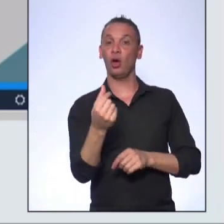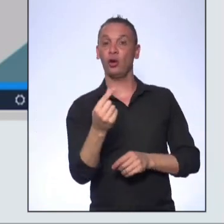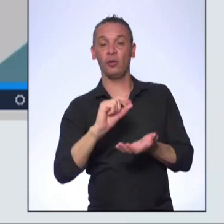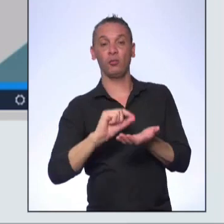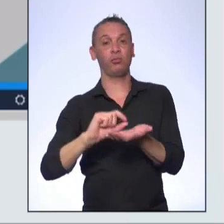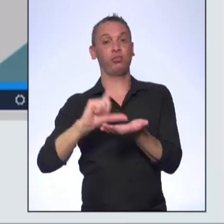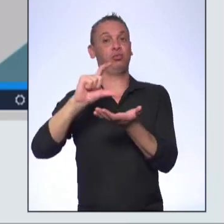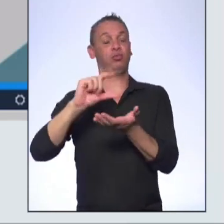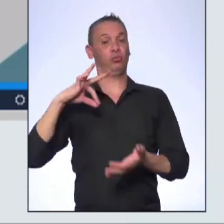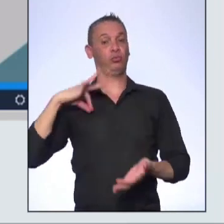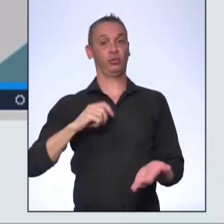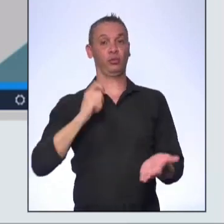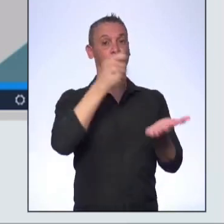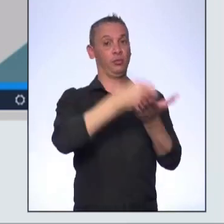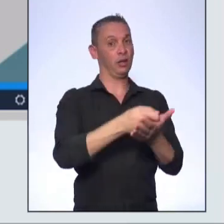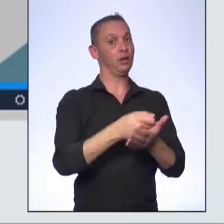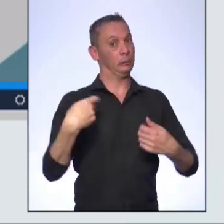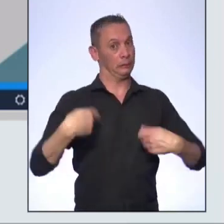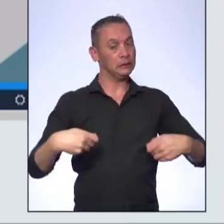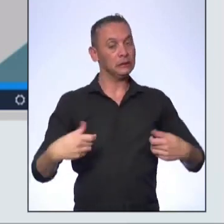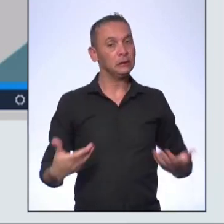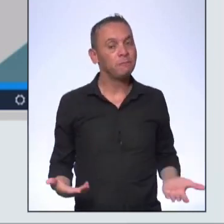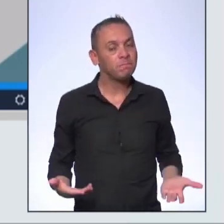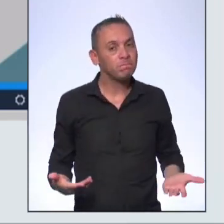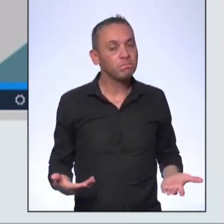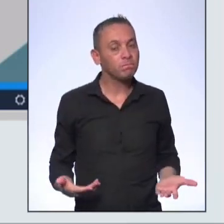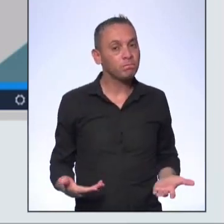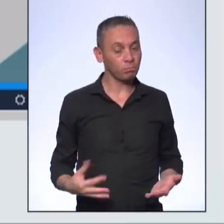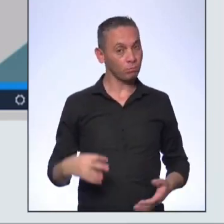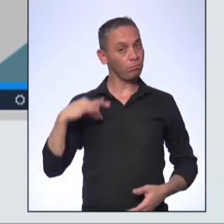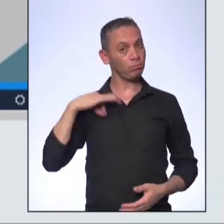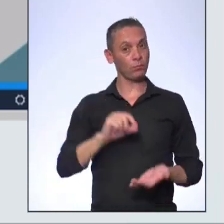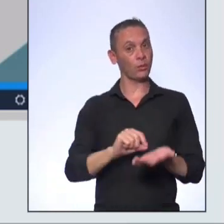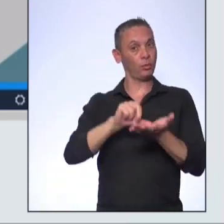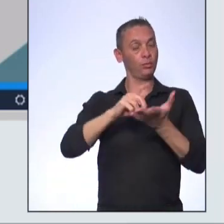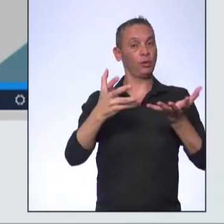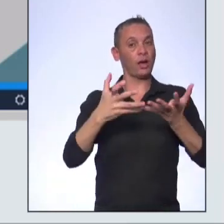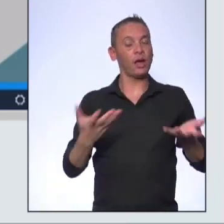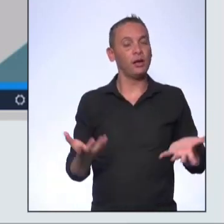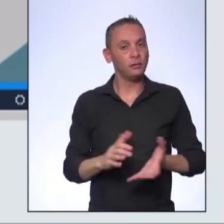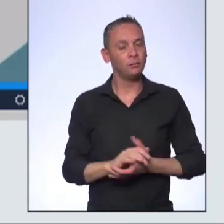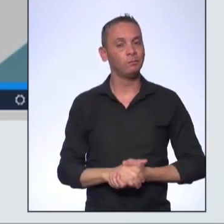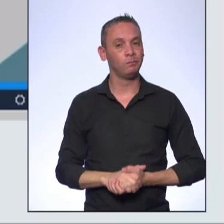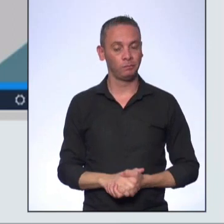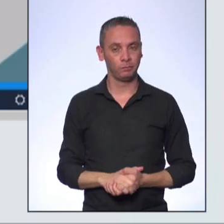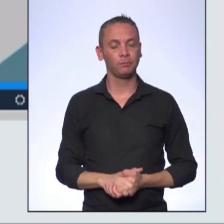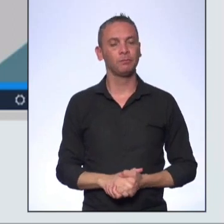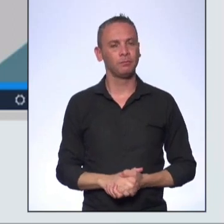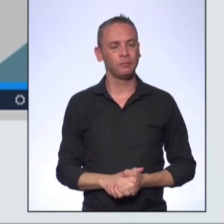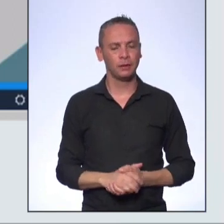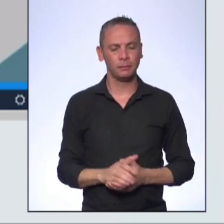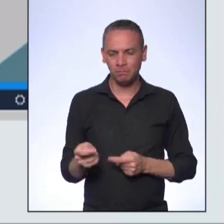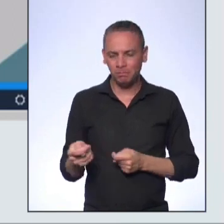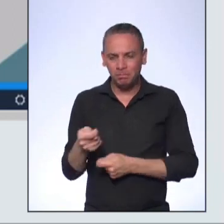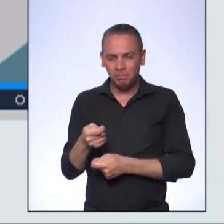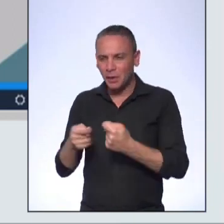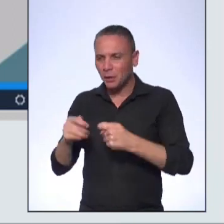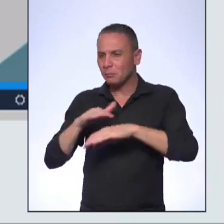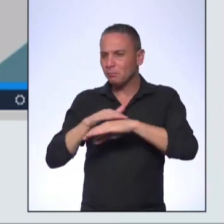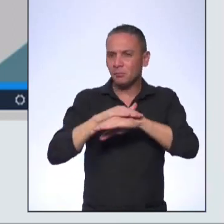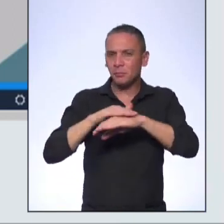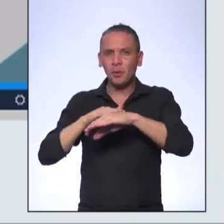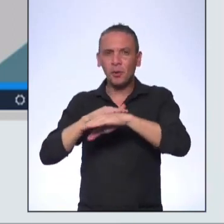pelos militares pela prestação de serviços, ou seja, é o salário dos militares. Depois de uma negociação com o